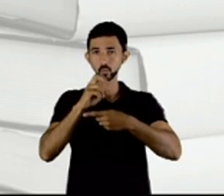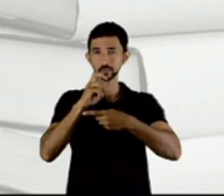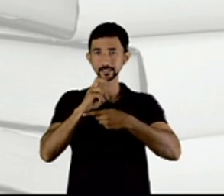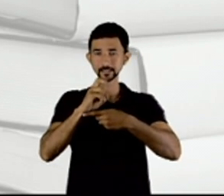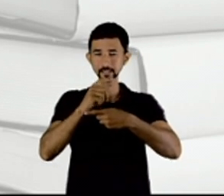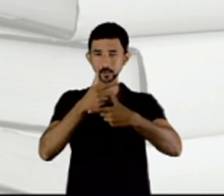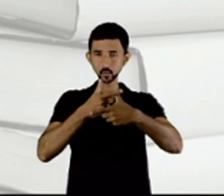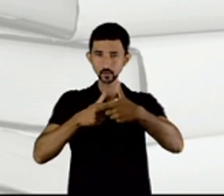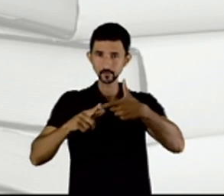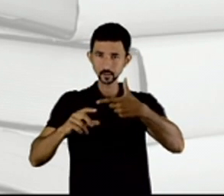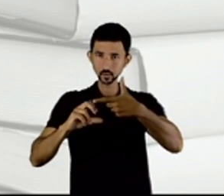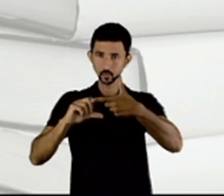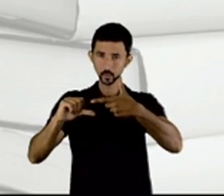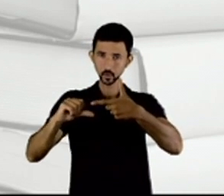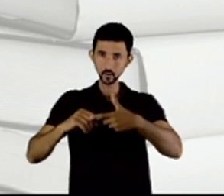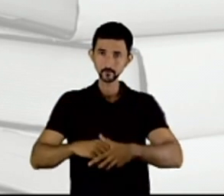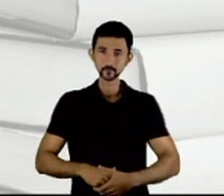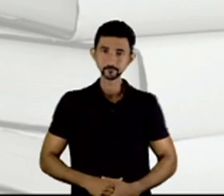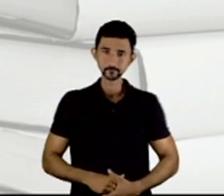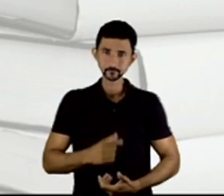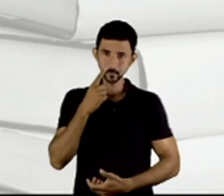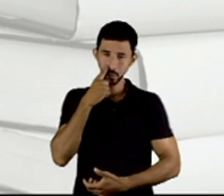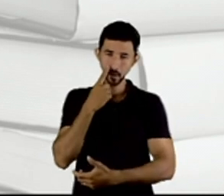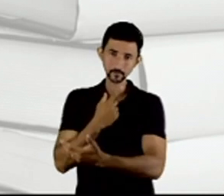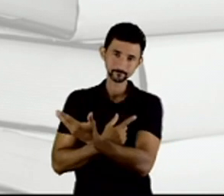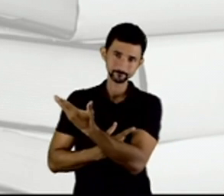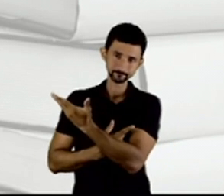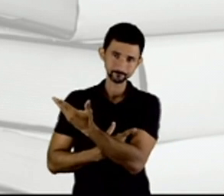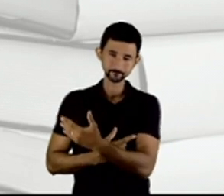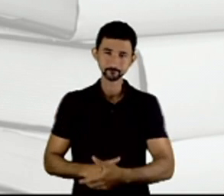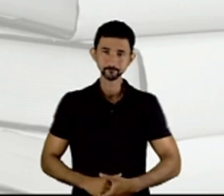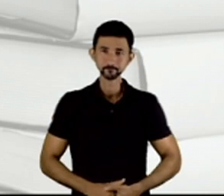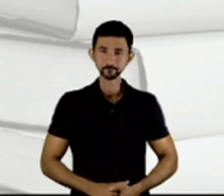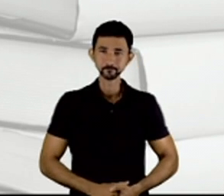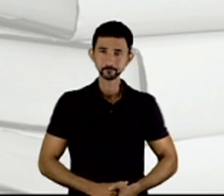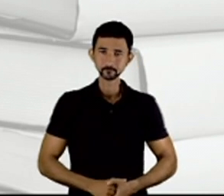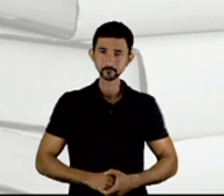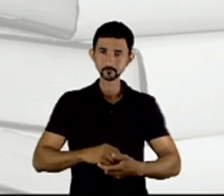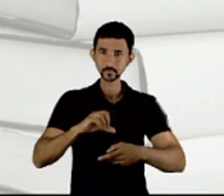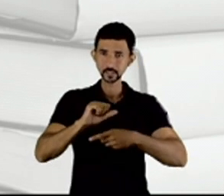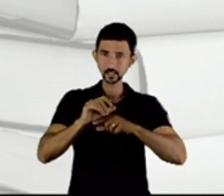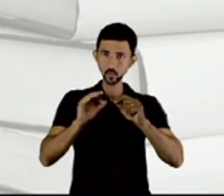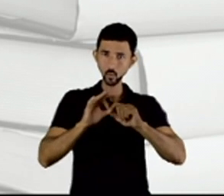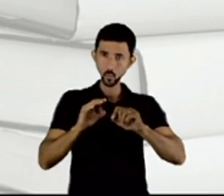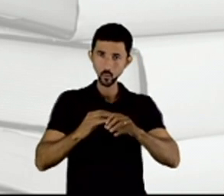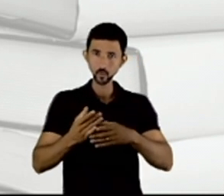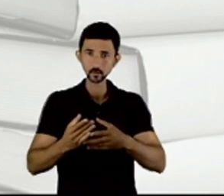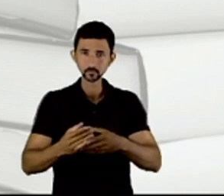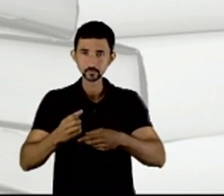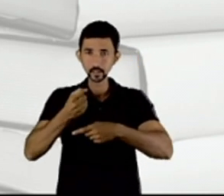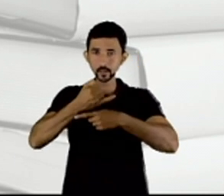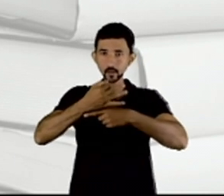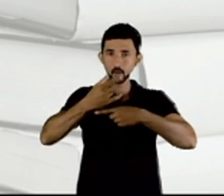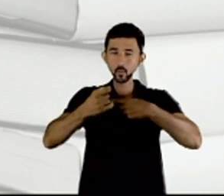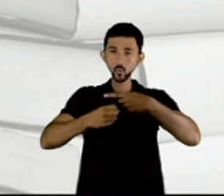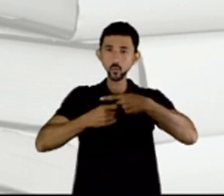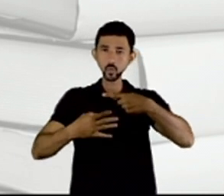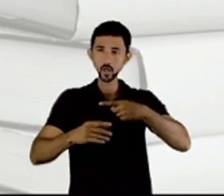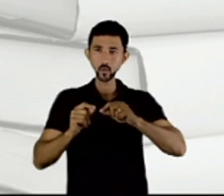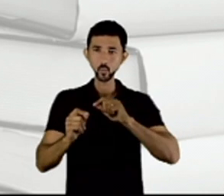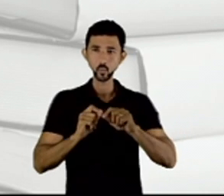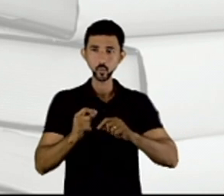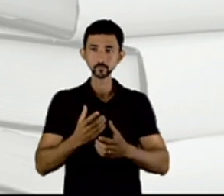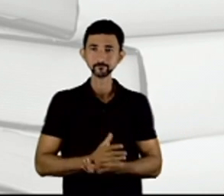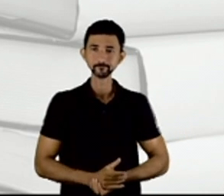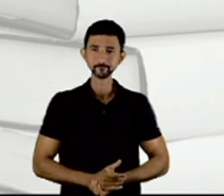aí o que a gente chama de fração geratriz. Esses 5 nonos é a fração geratriz da dízima periódica simples